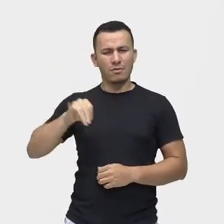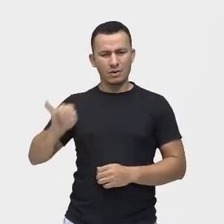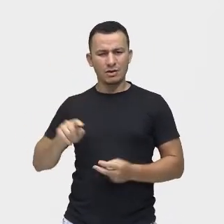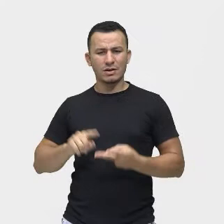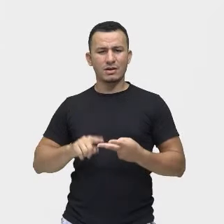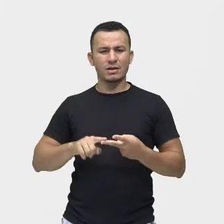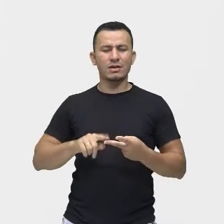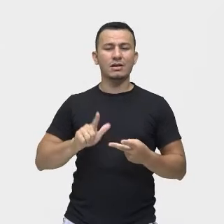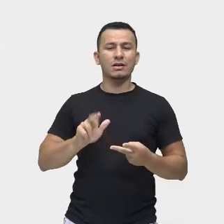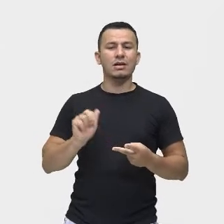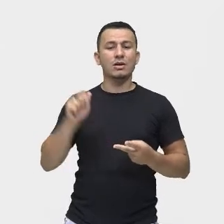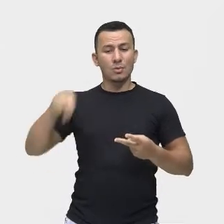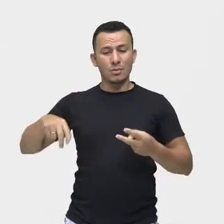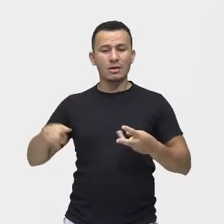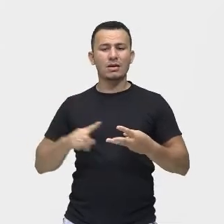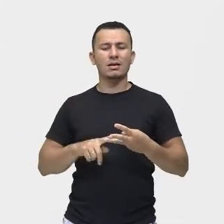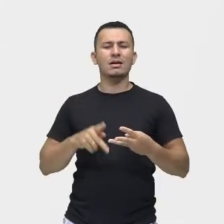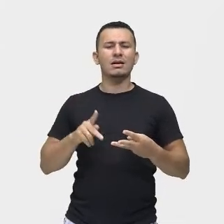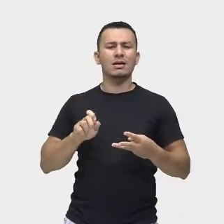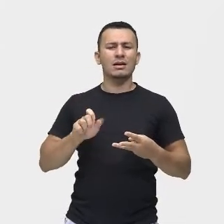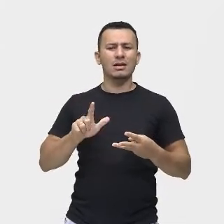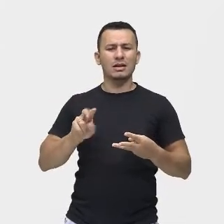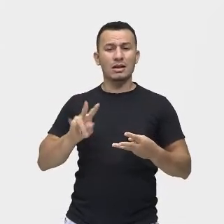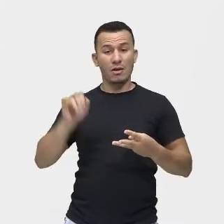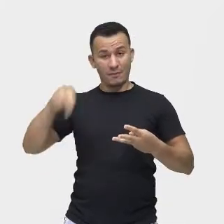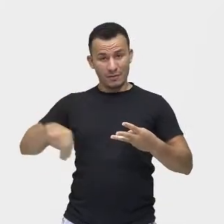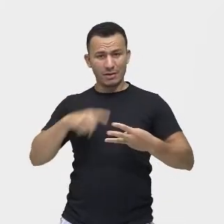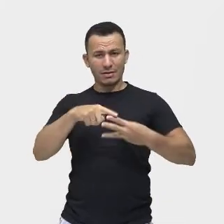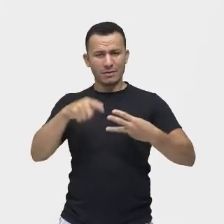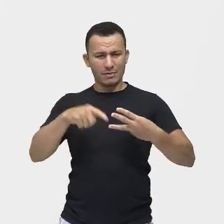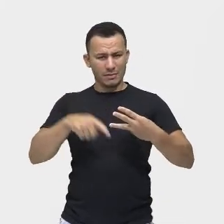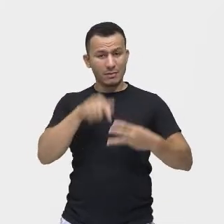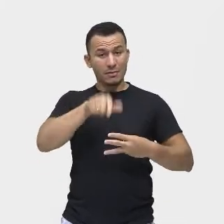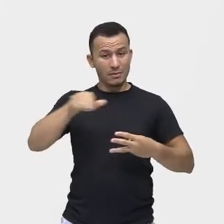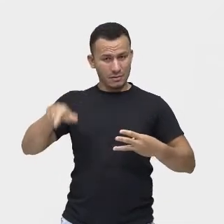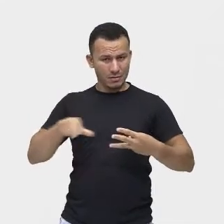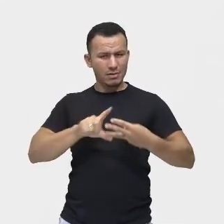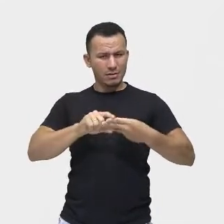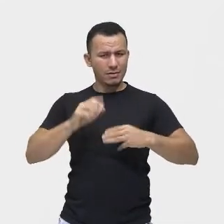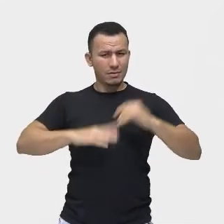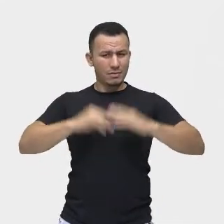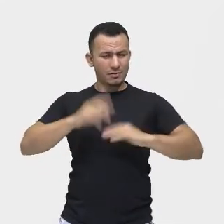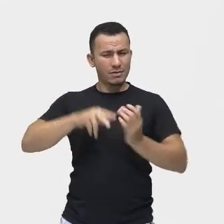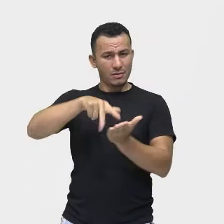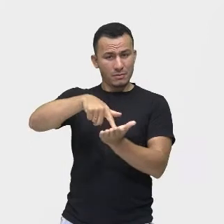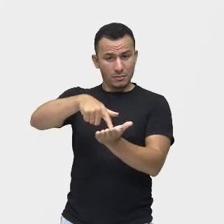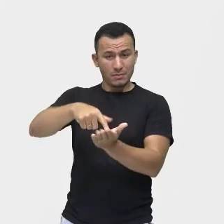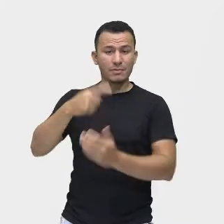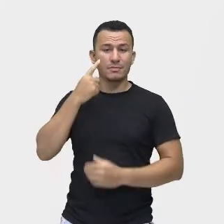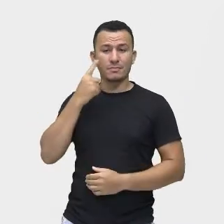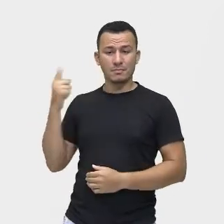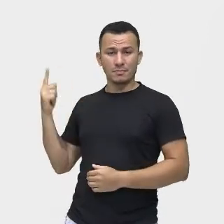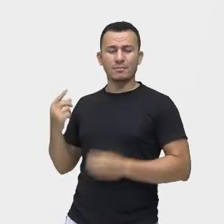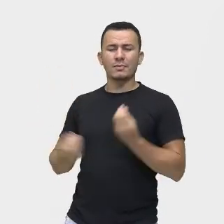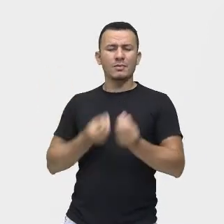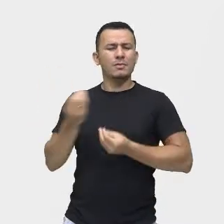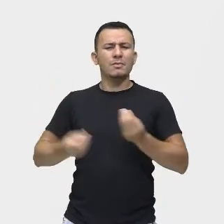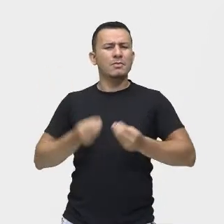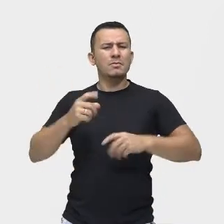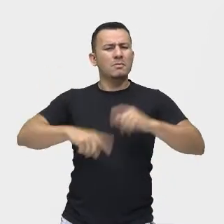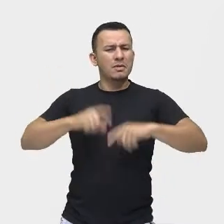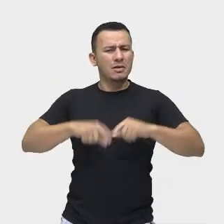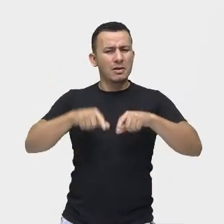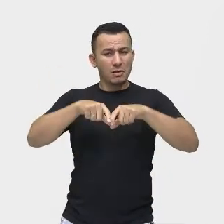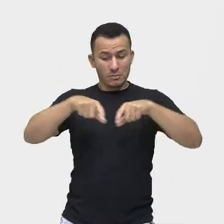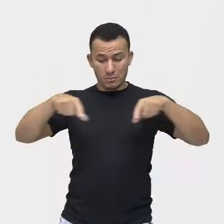e Kevin Hoffler, certo? E aí agora vamos ver sobre o skate e a pista de skate. É uma